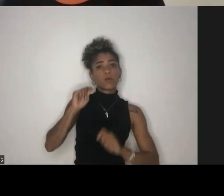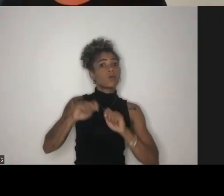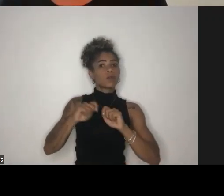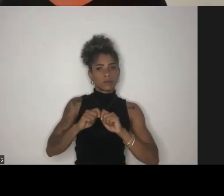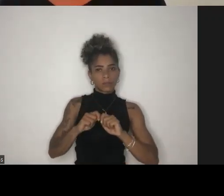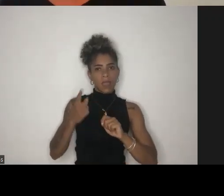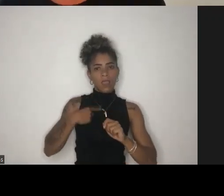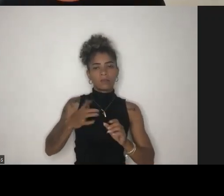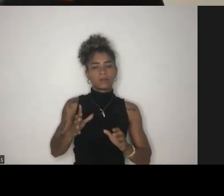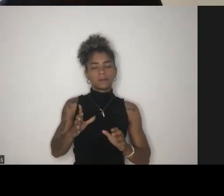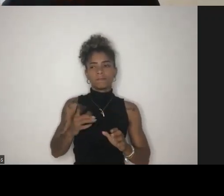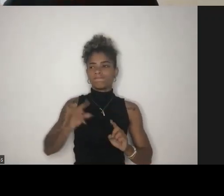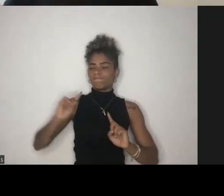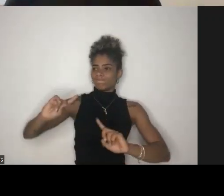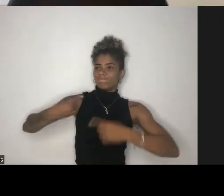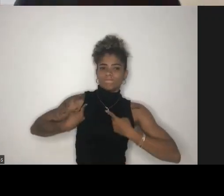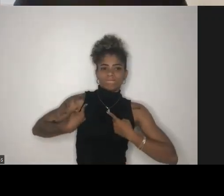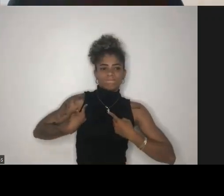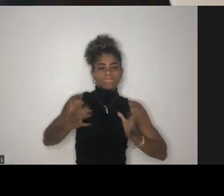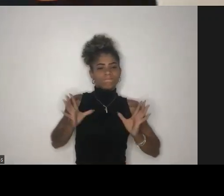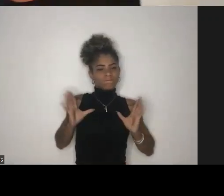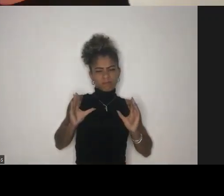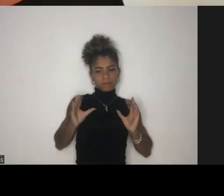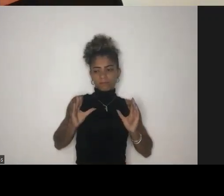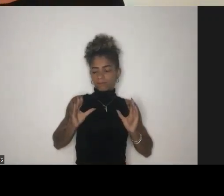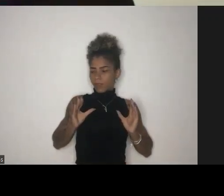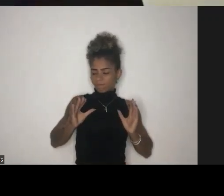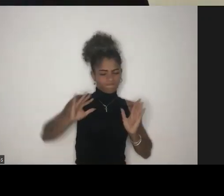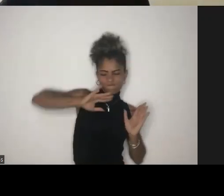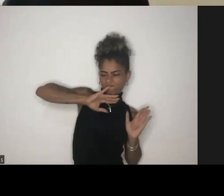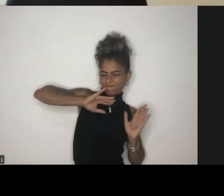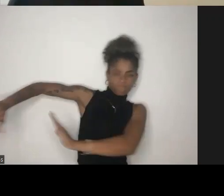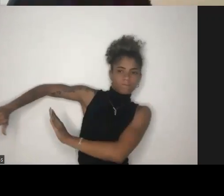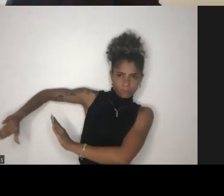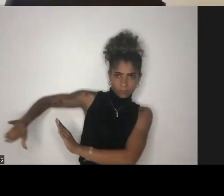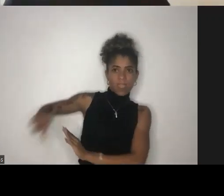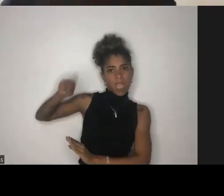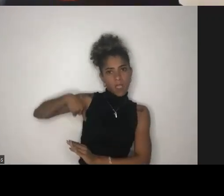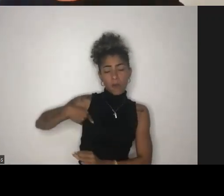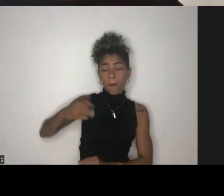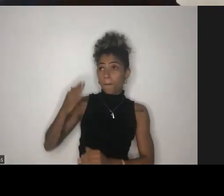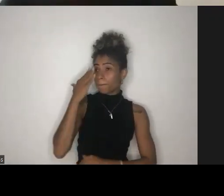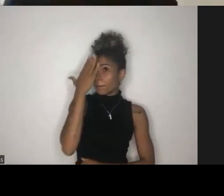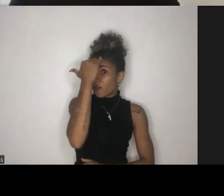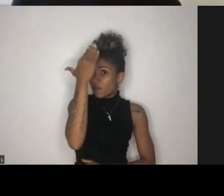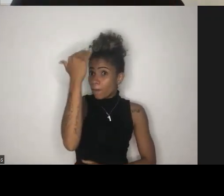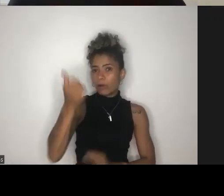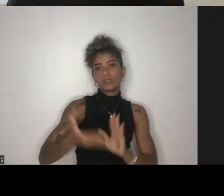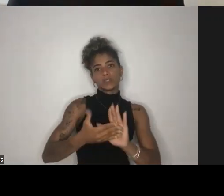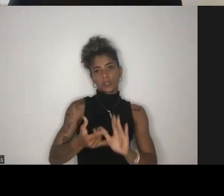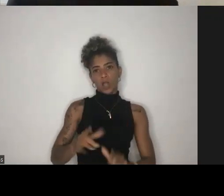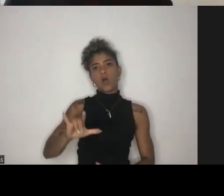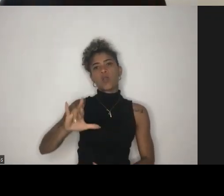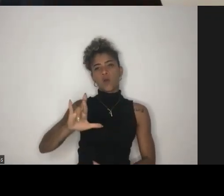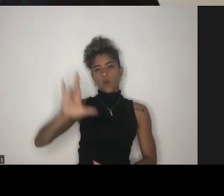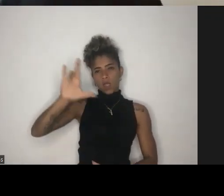da minha zona de conforto eu tava assim com os maiores festivais de música do Brasil né tirando o Rock in Rio mas um dos maiores